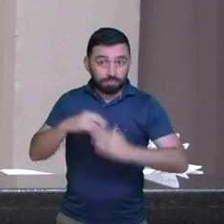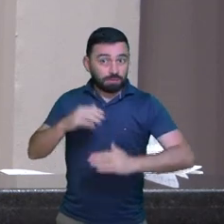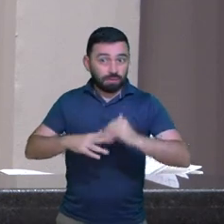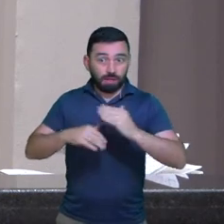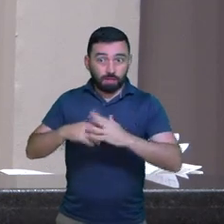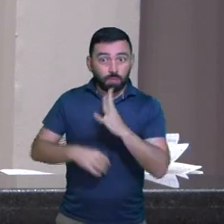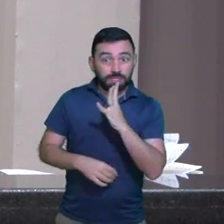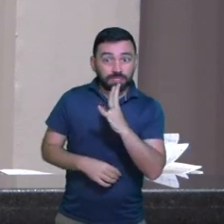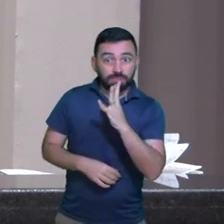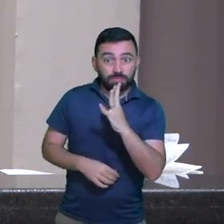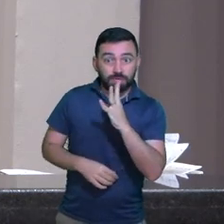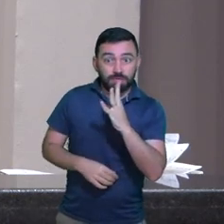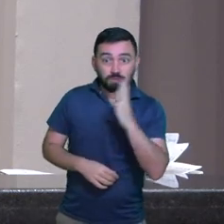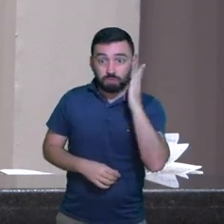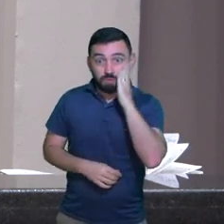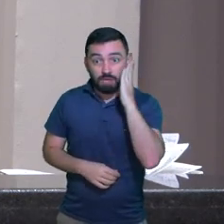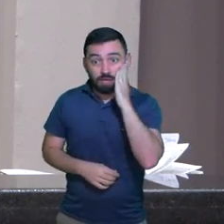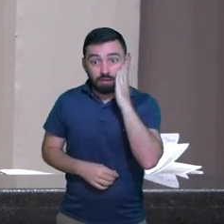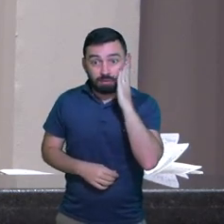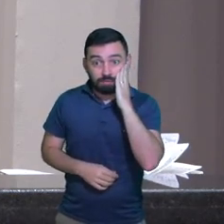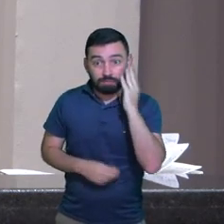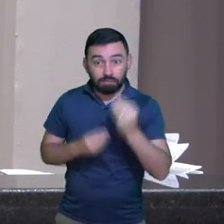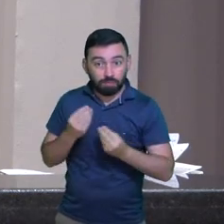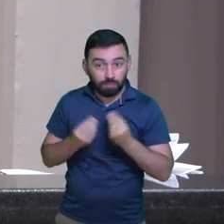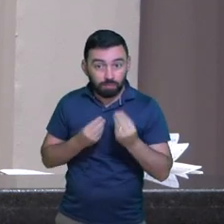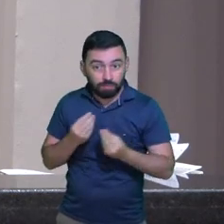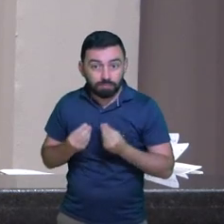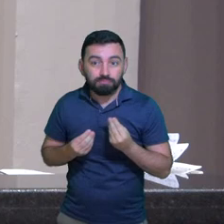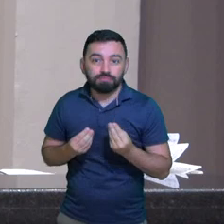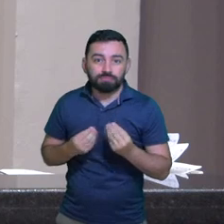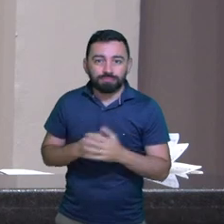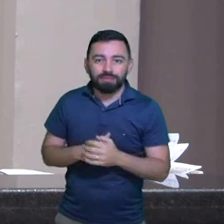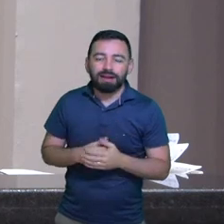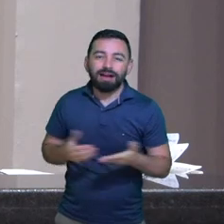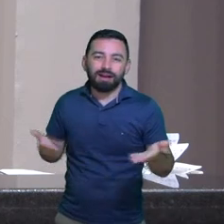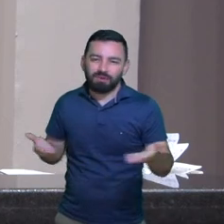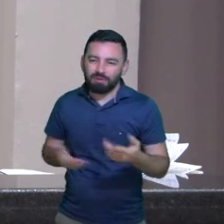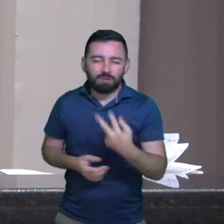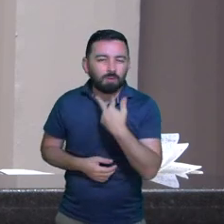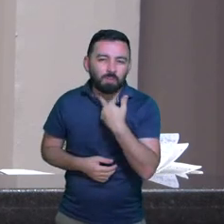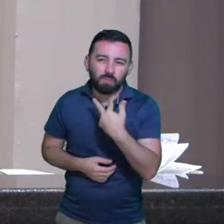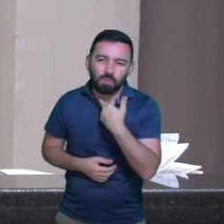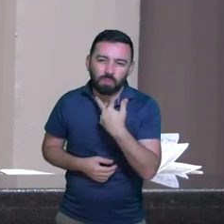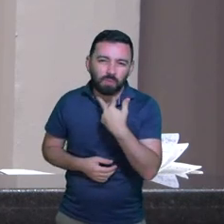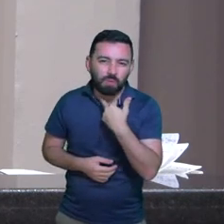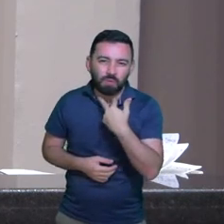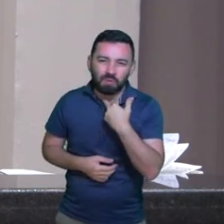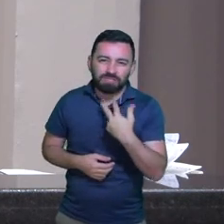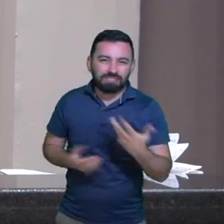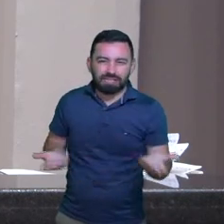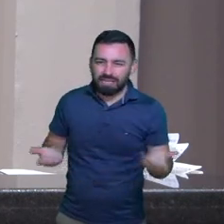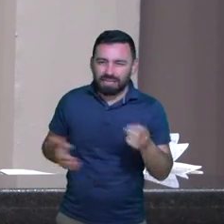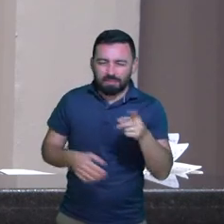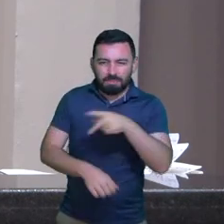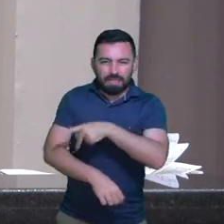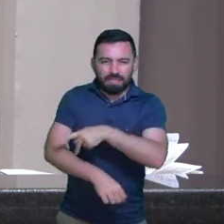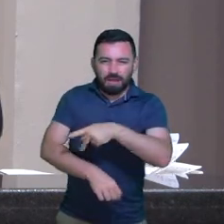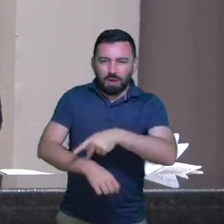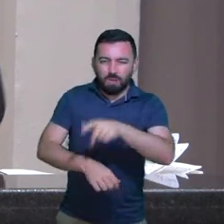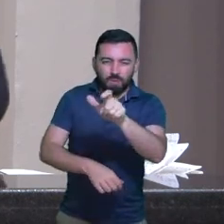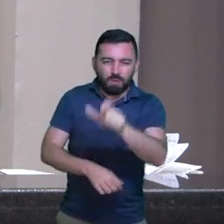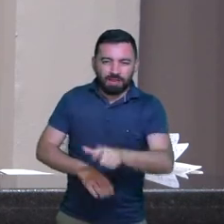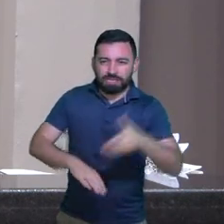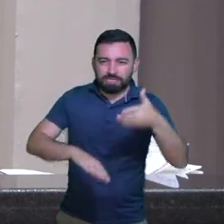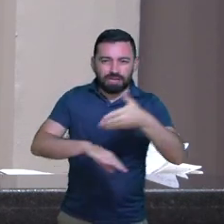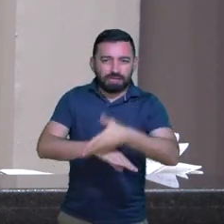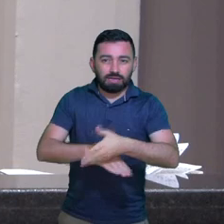conhecimento ao ponto de lecionar com qualidade agora não pode é chegar um pedagogo numa sala